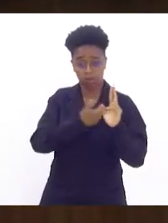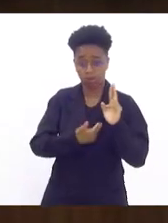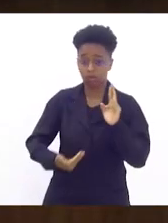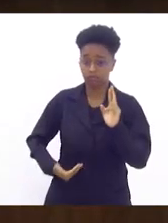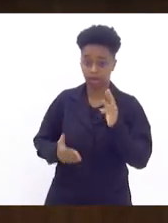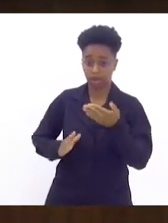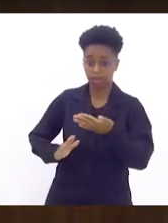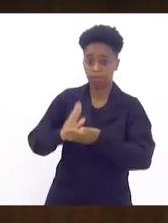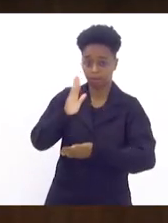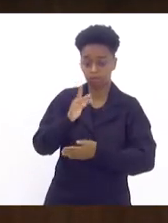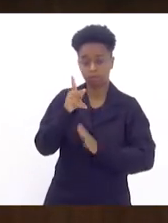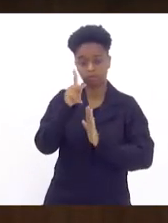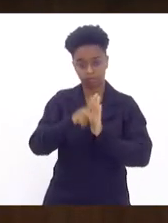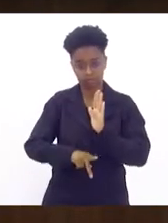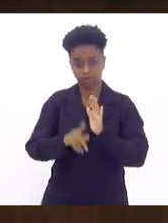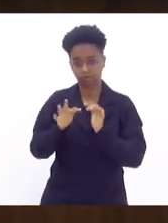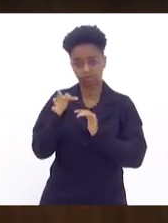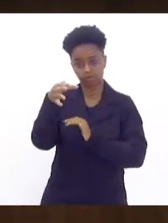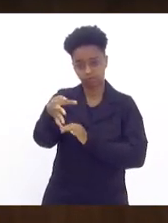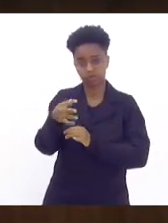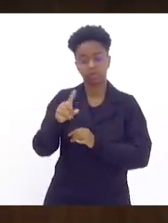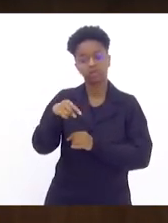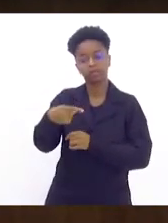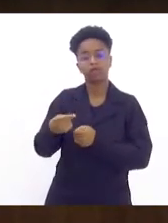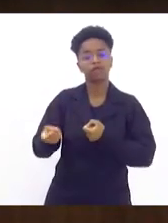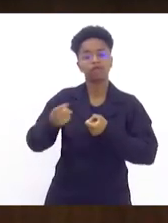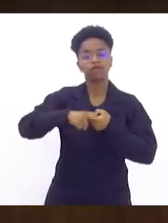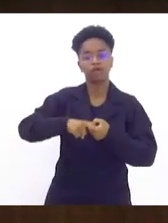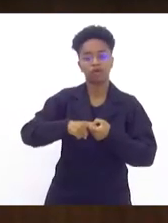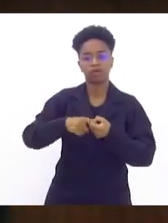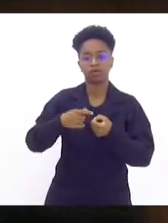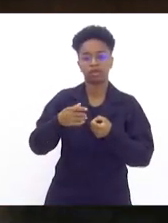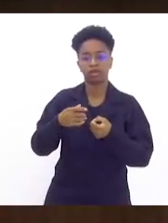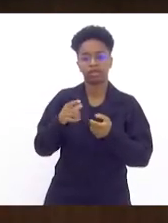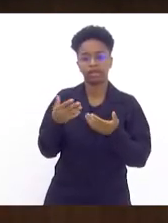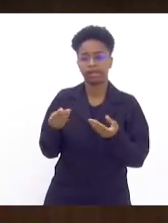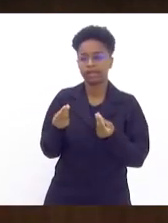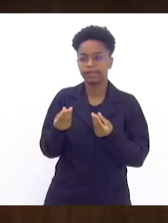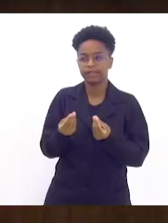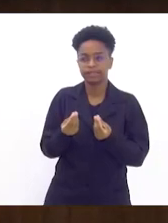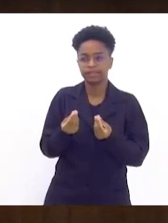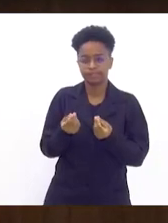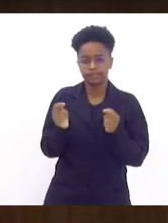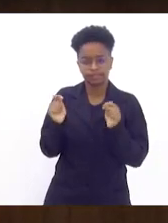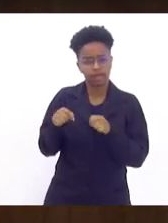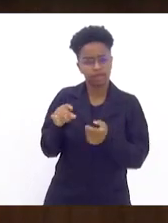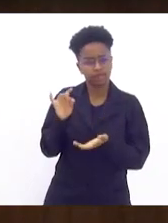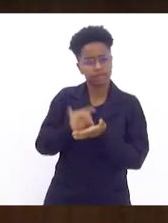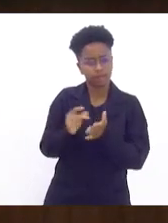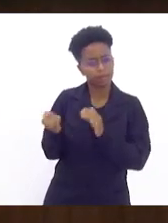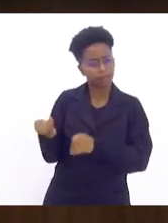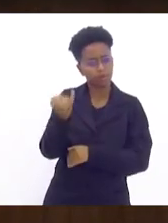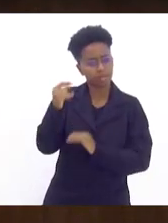sanciona esse projeto quando ele for aprovado para que ele volte né para aquele eh eh vir uma importante lei no estado do Rio de